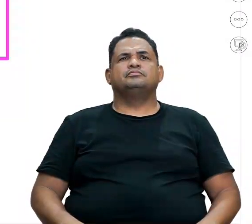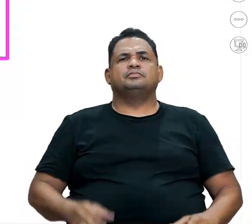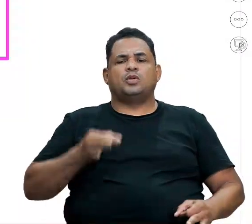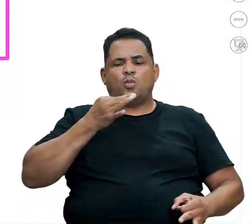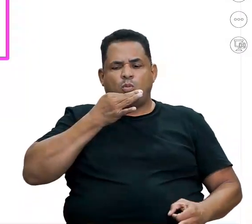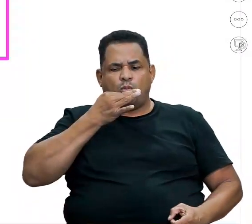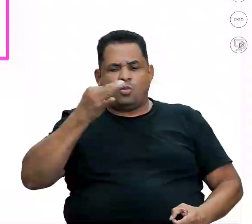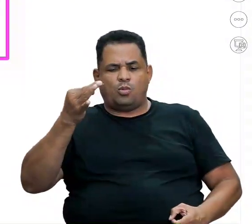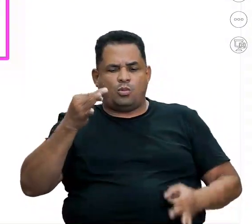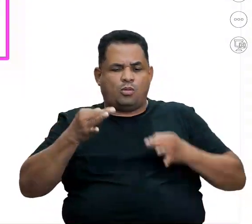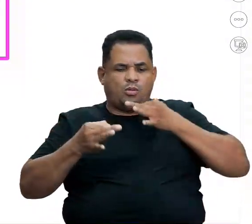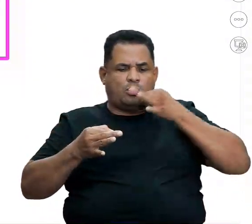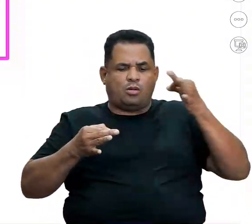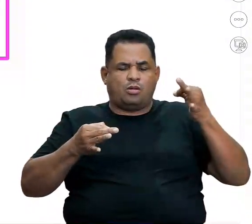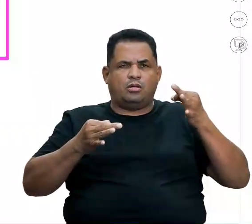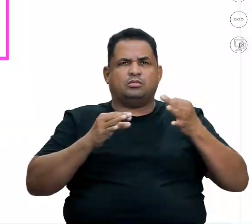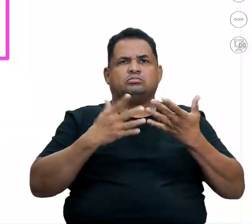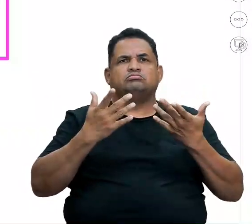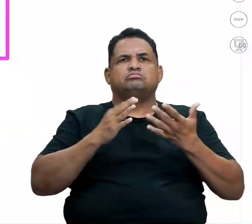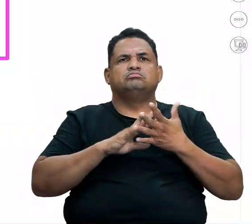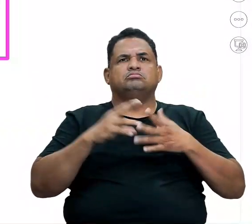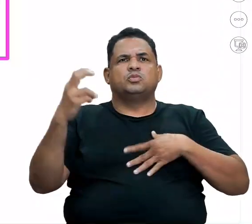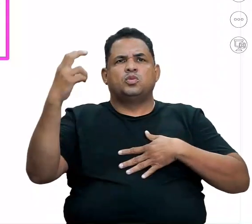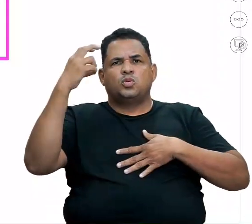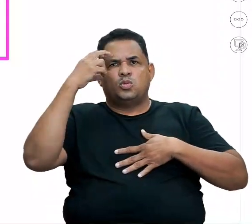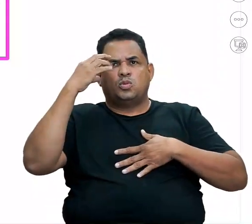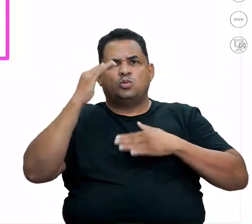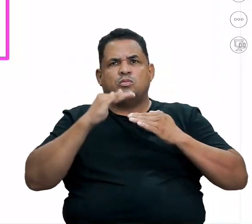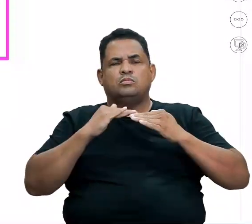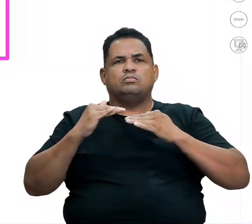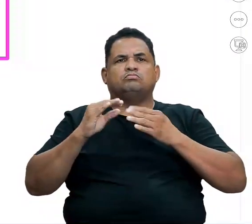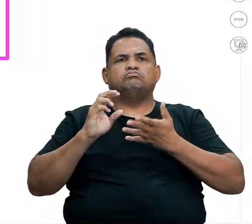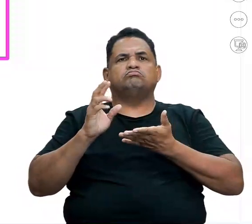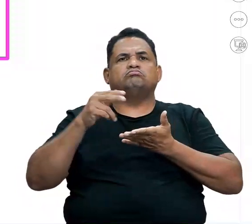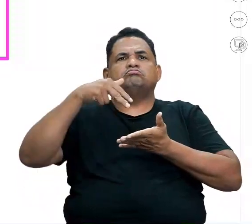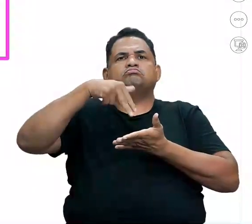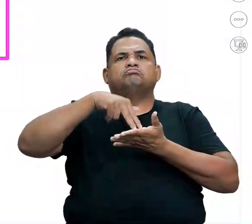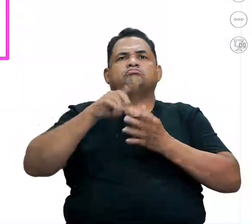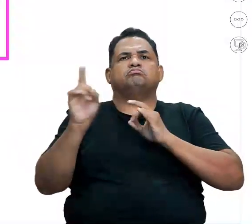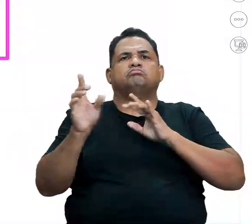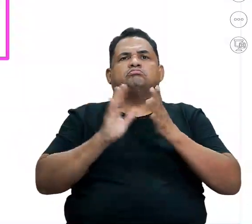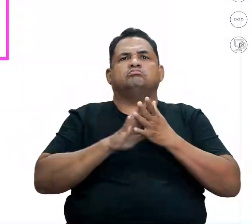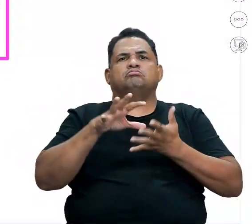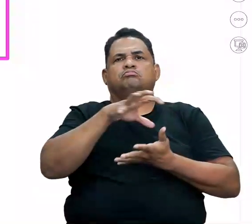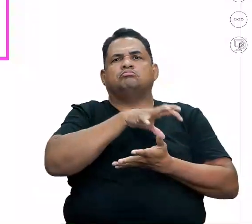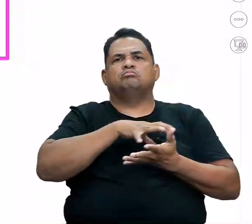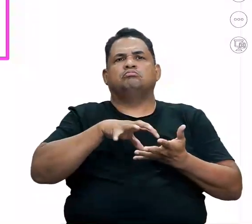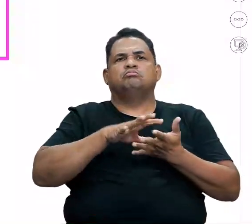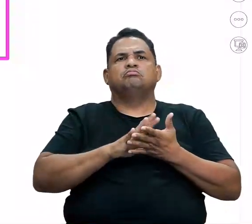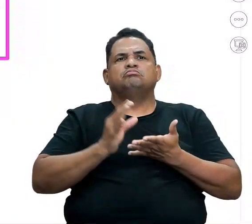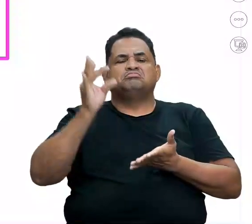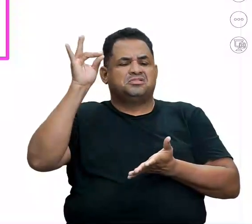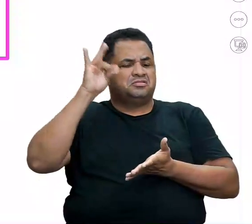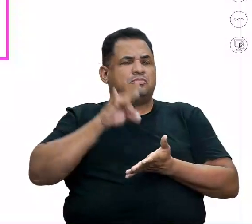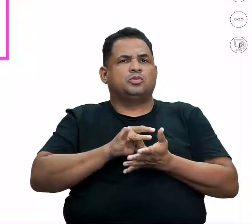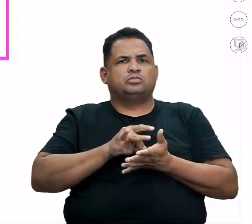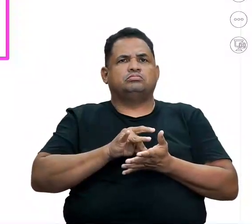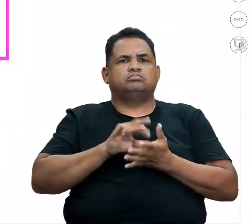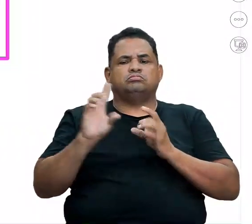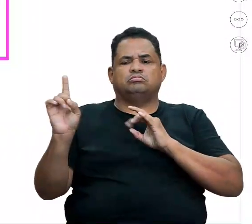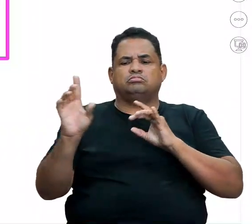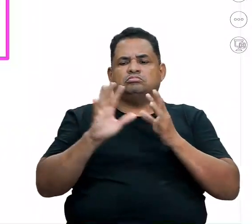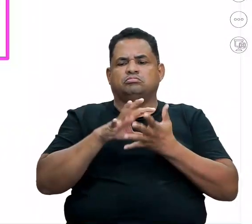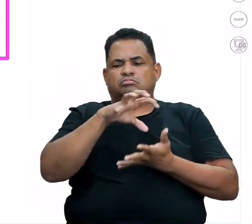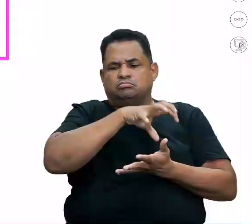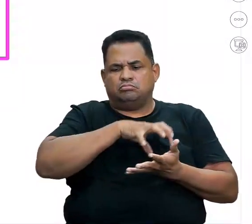cultural, entende-se a postura pela qual cada manifestação cultural é considerada legítima. Então, cada